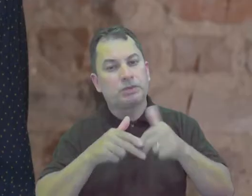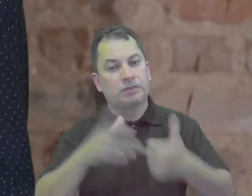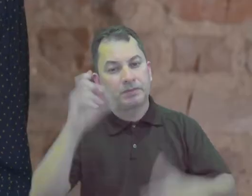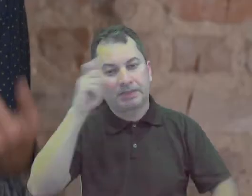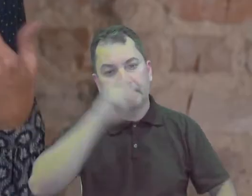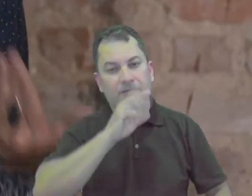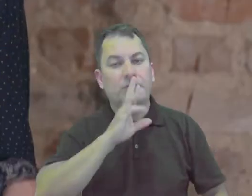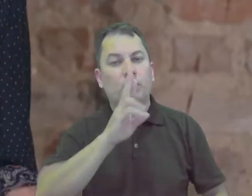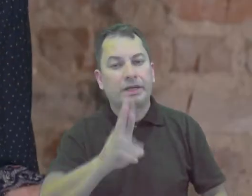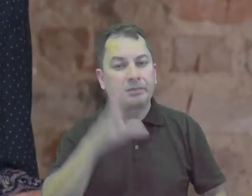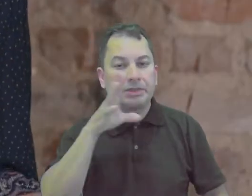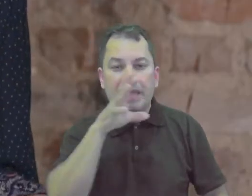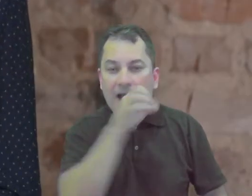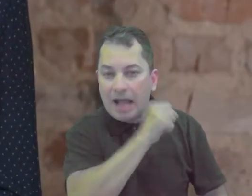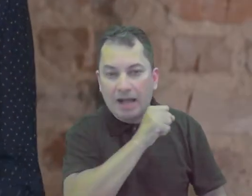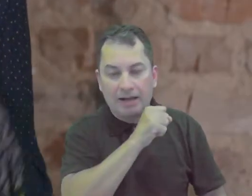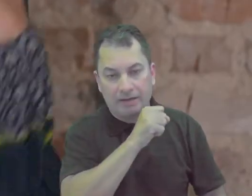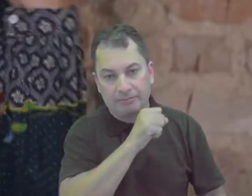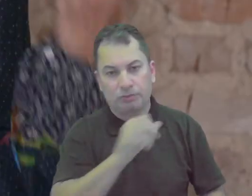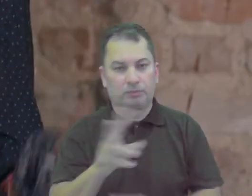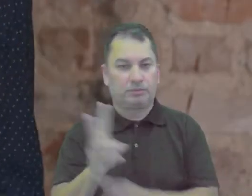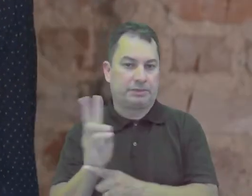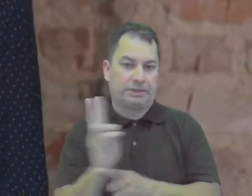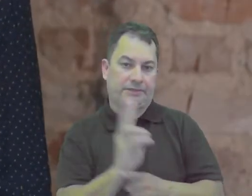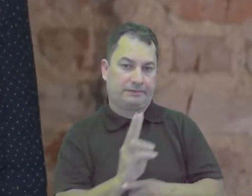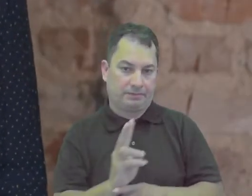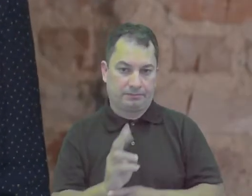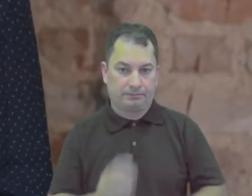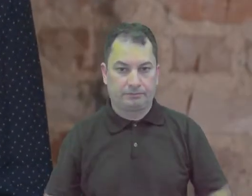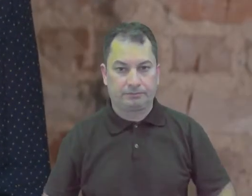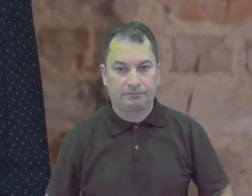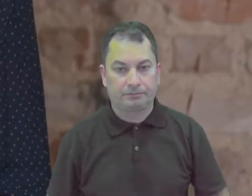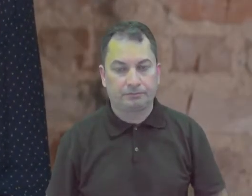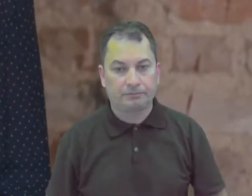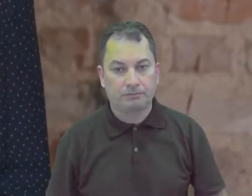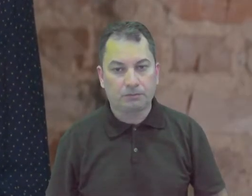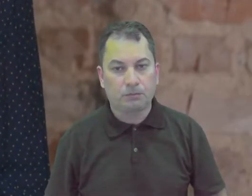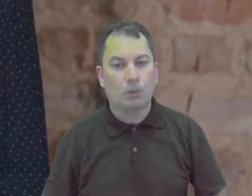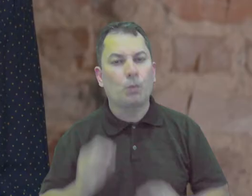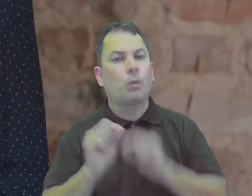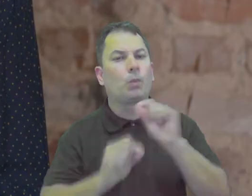resposta tão rápida para a vigilância. O que a gente tem aprendido, né, com